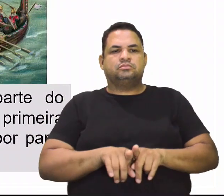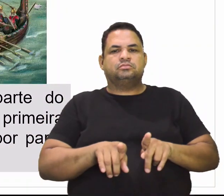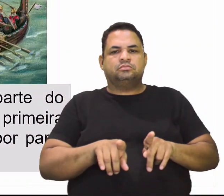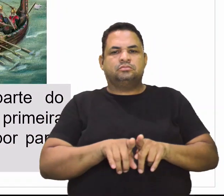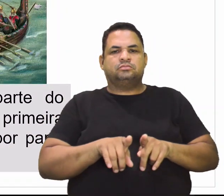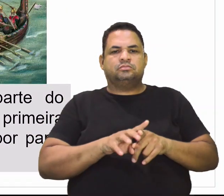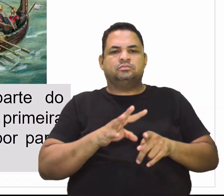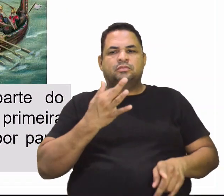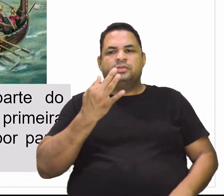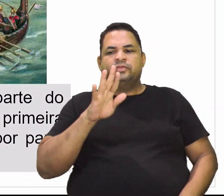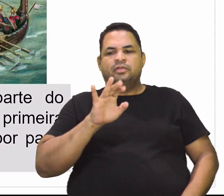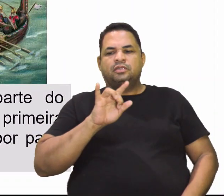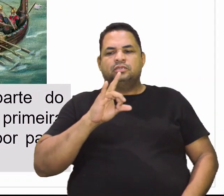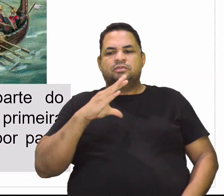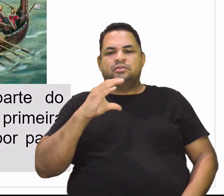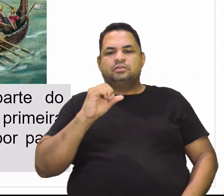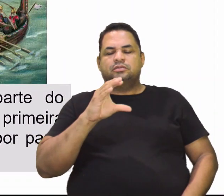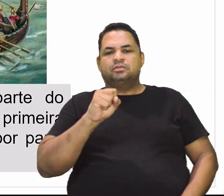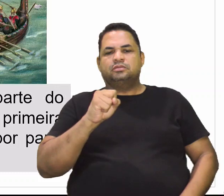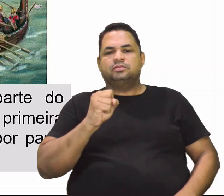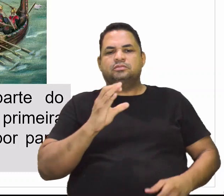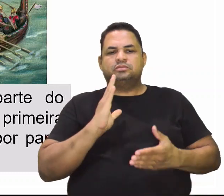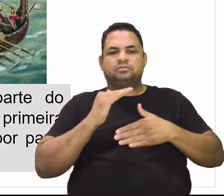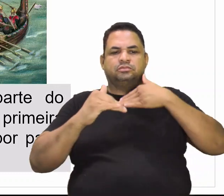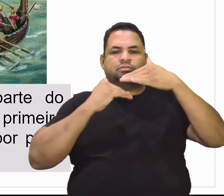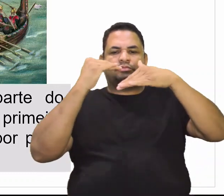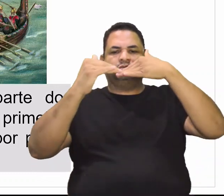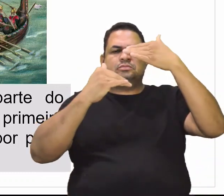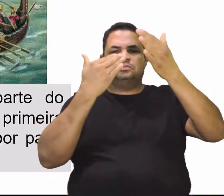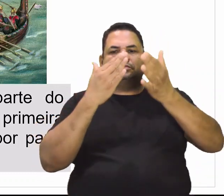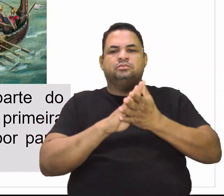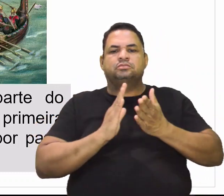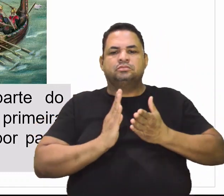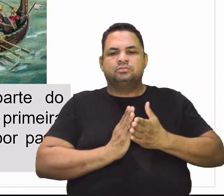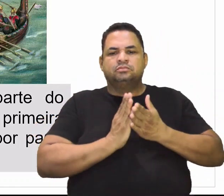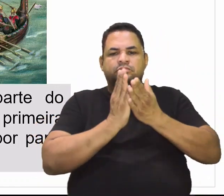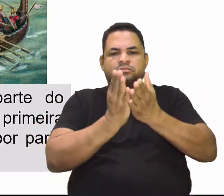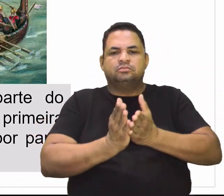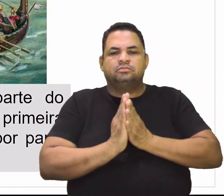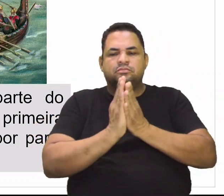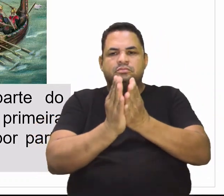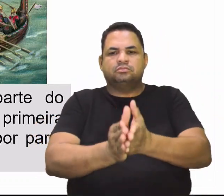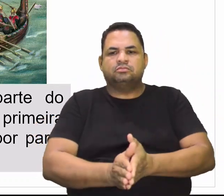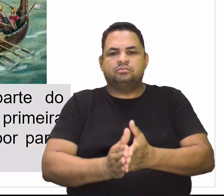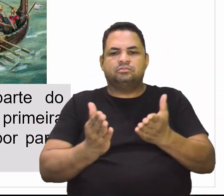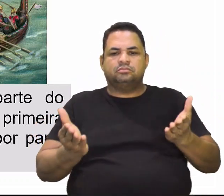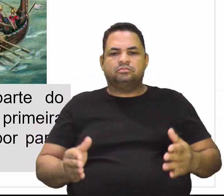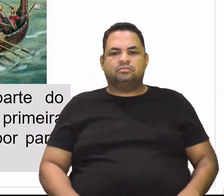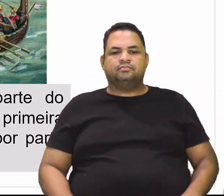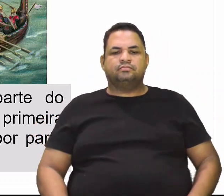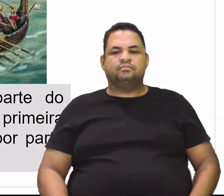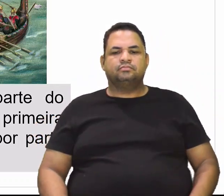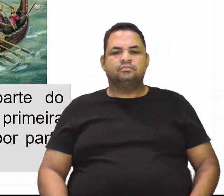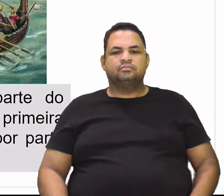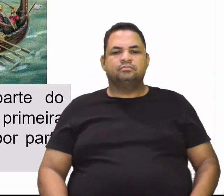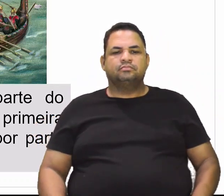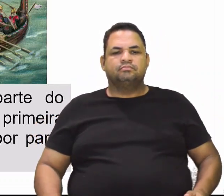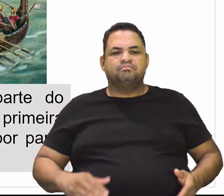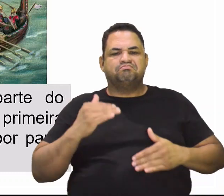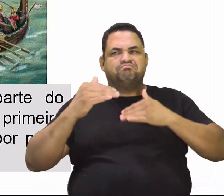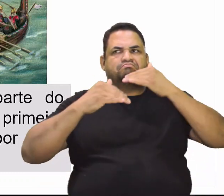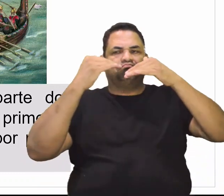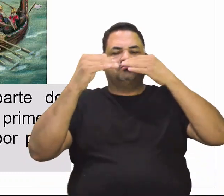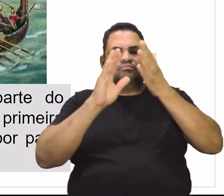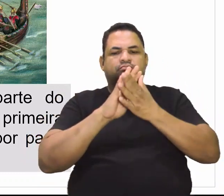os fenícios. Meu Deus do céu, os fenícios que já desenvolviam uma navegação muito próspera. É